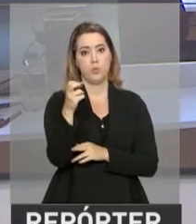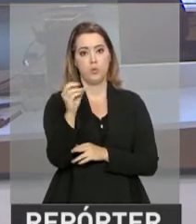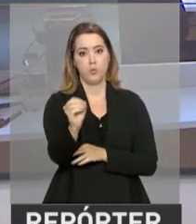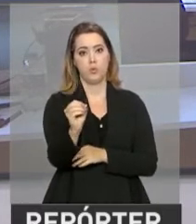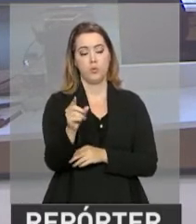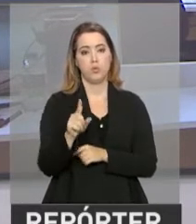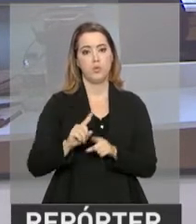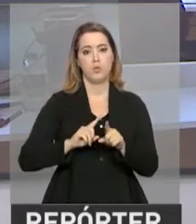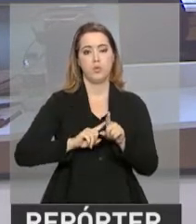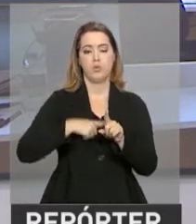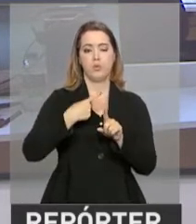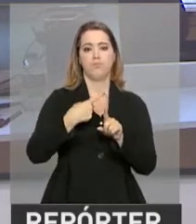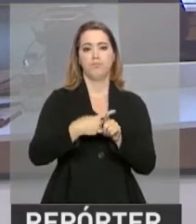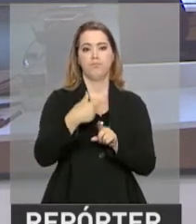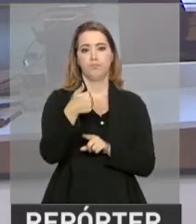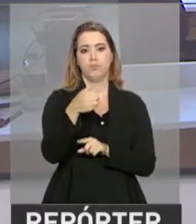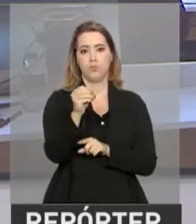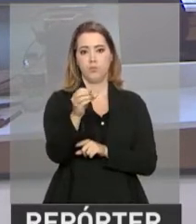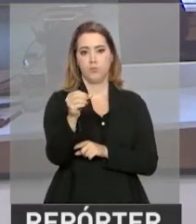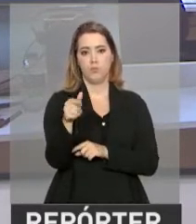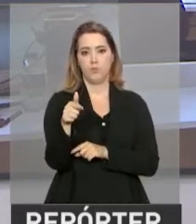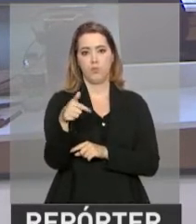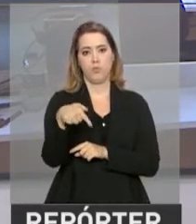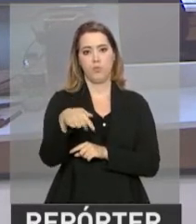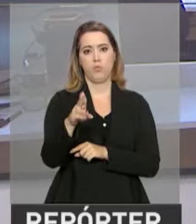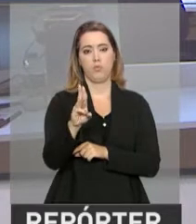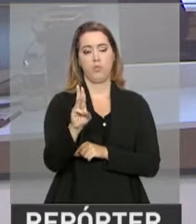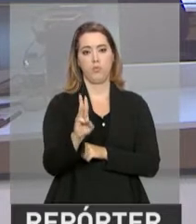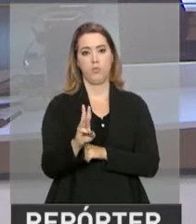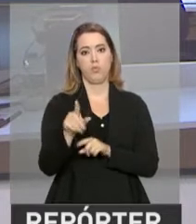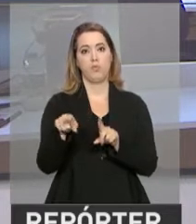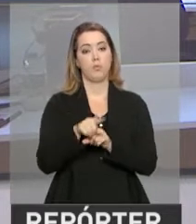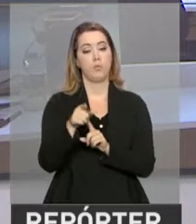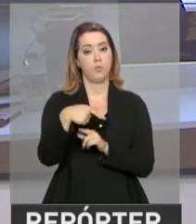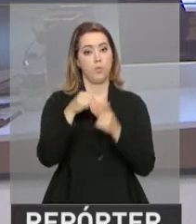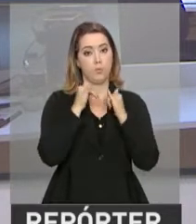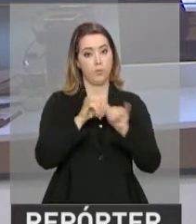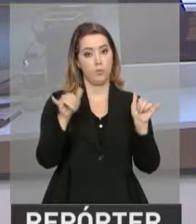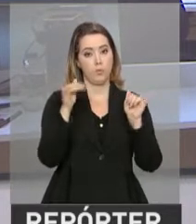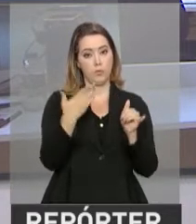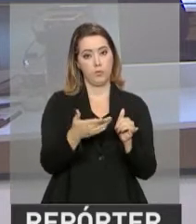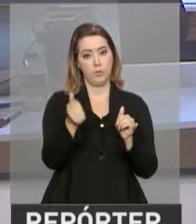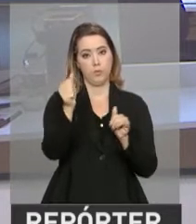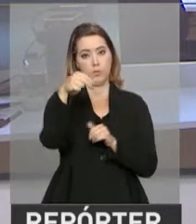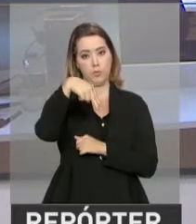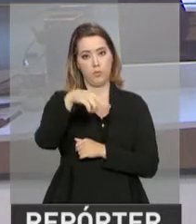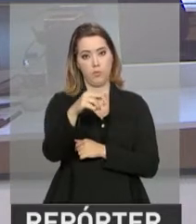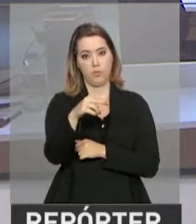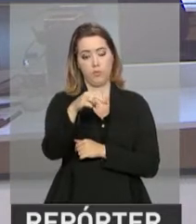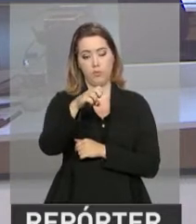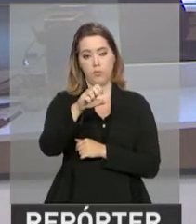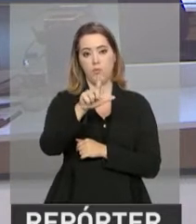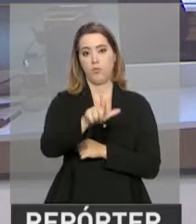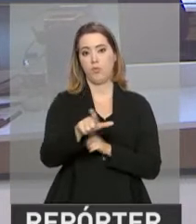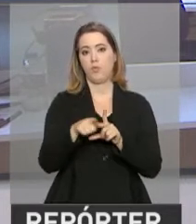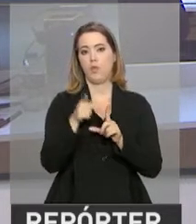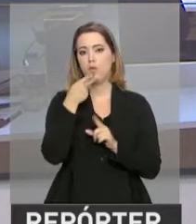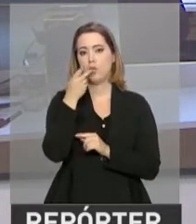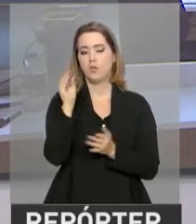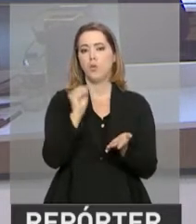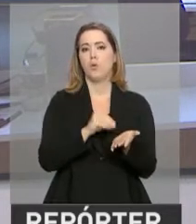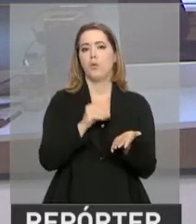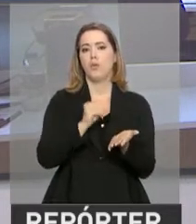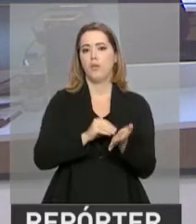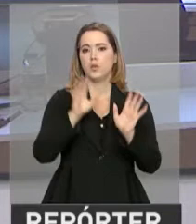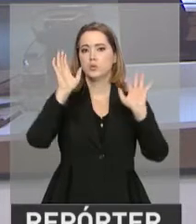para cada 100 quilowatts hora de energia consumidos em nota a agência nacional de energia elétrica annel disse que a falta de